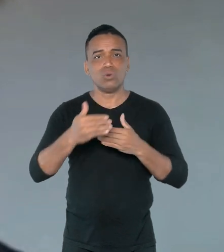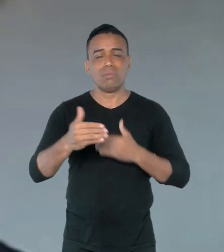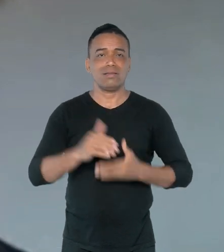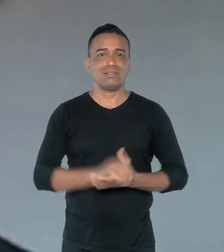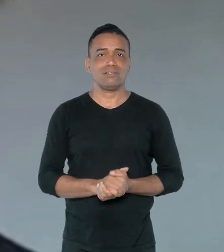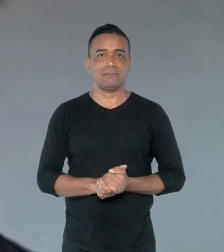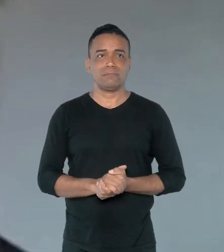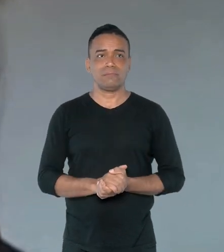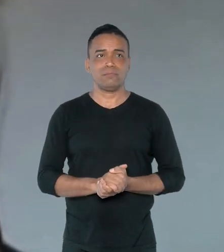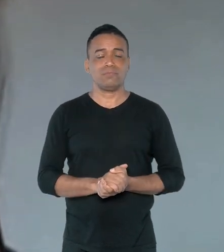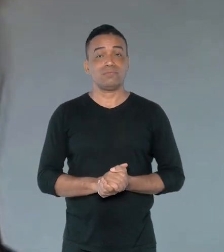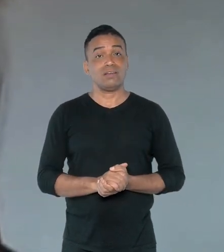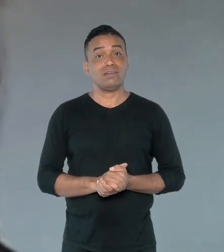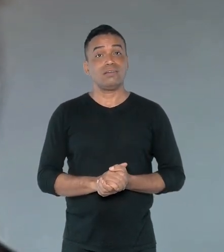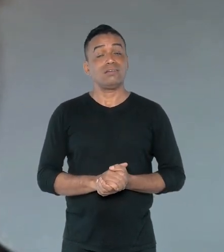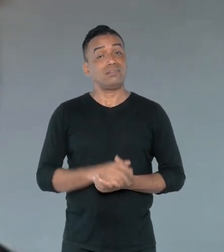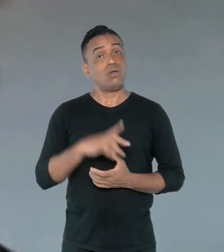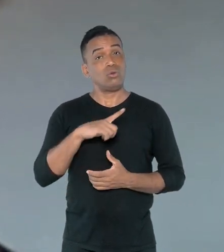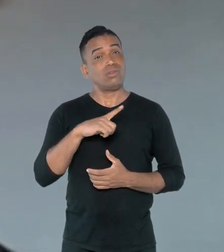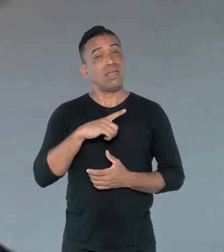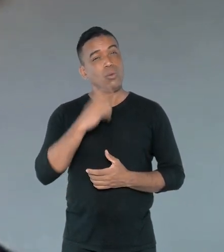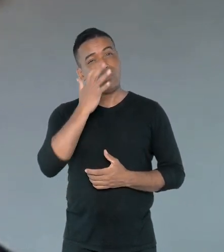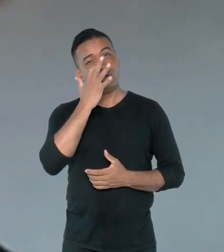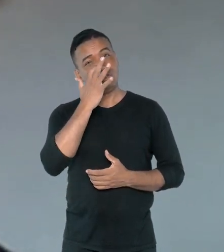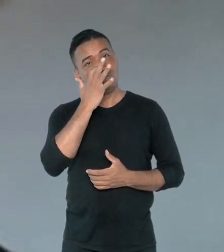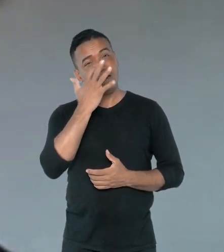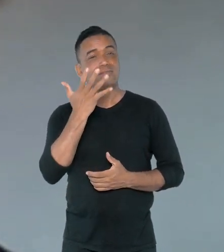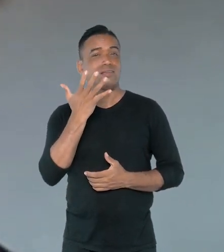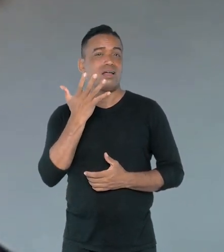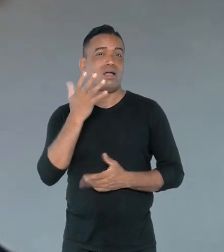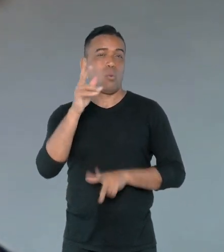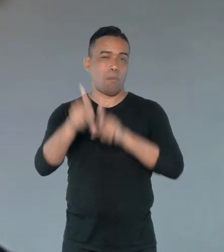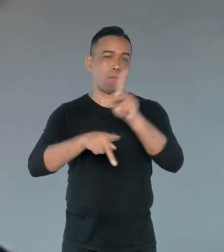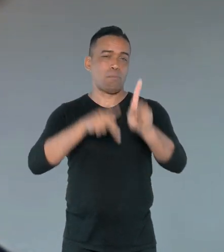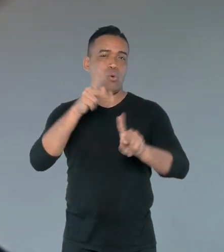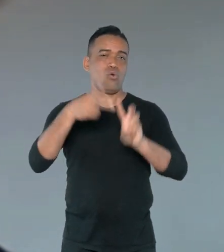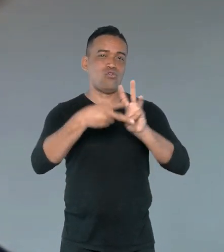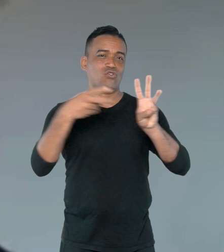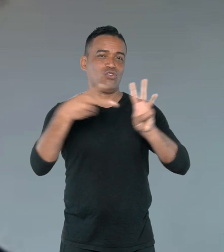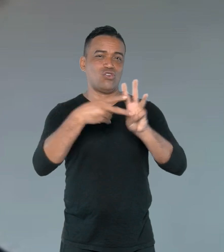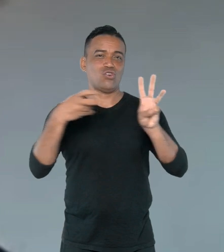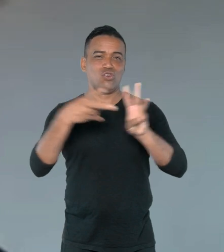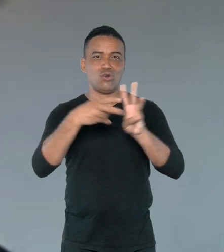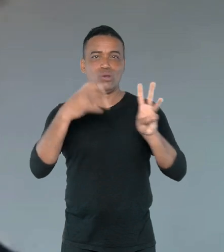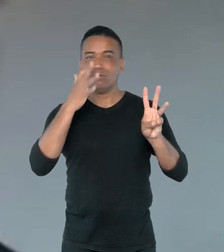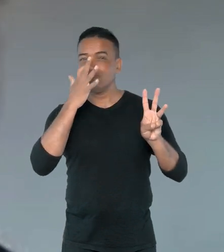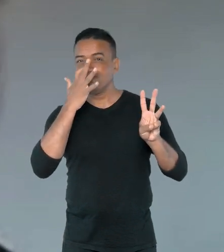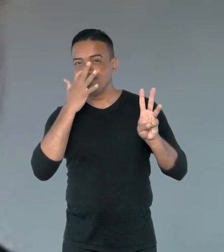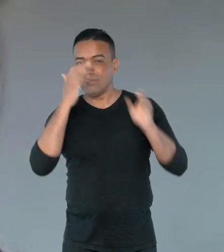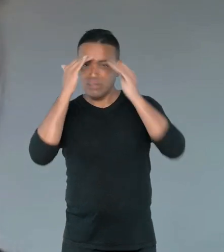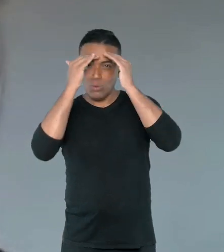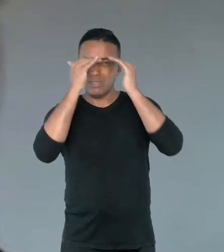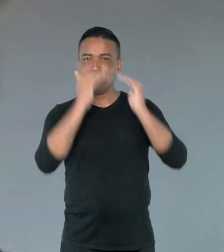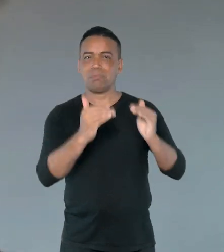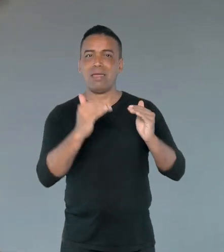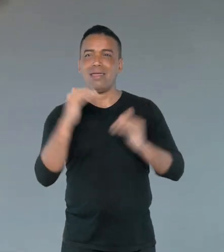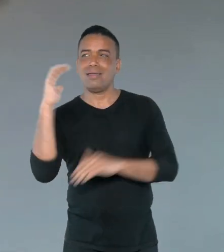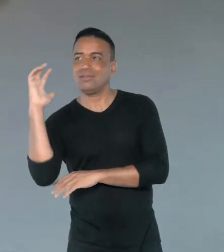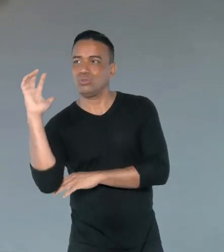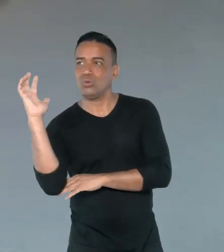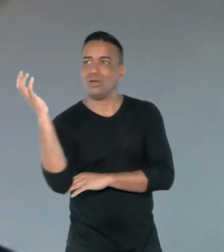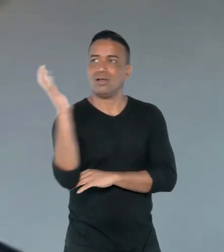E eu tenho uma grande admiração pela forma de viver dos indígenas, assim, esse respeito pela